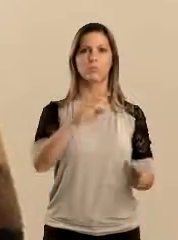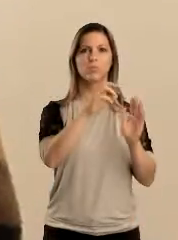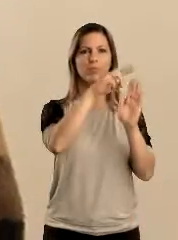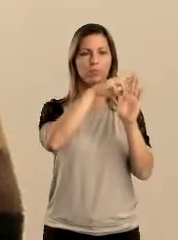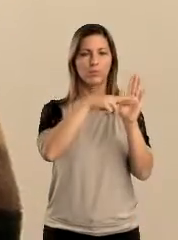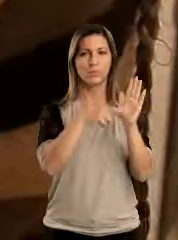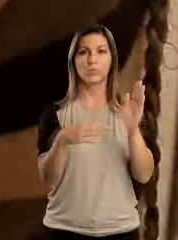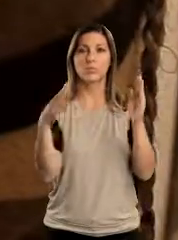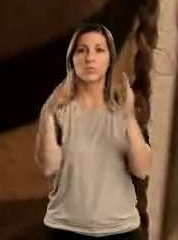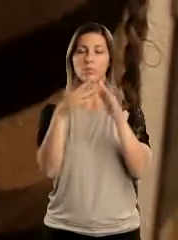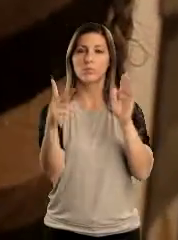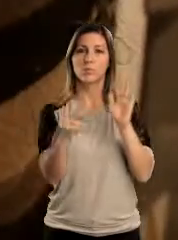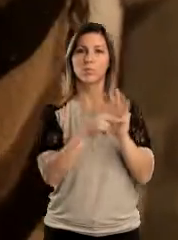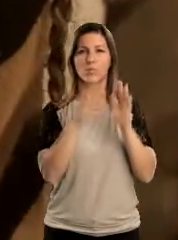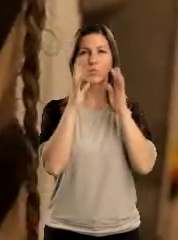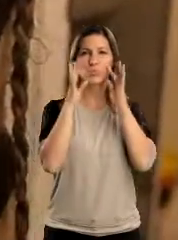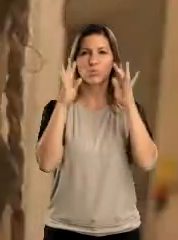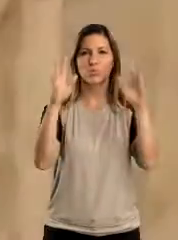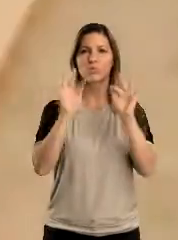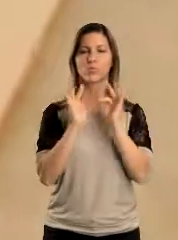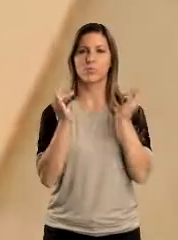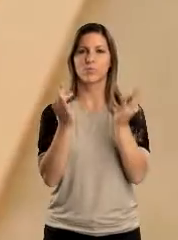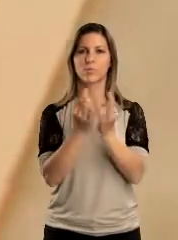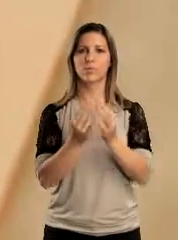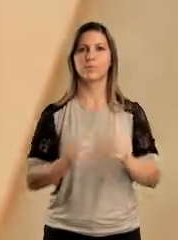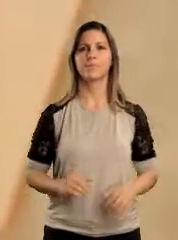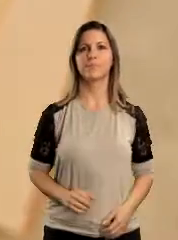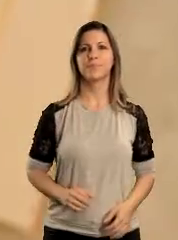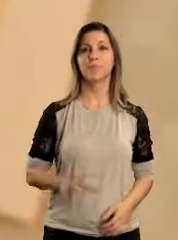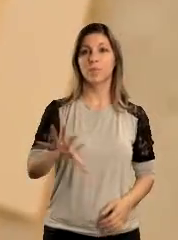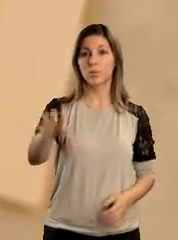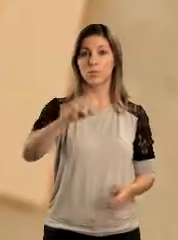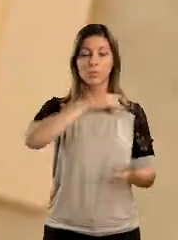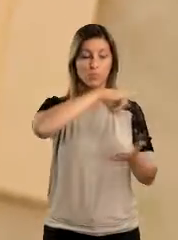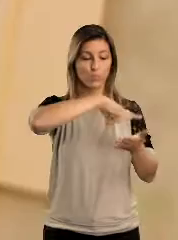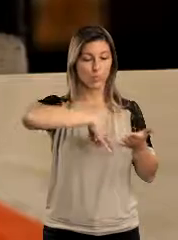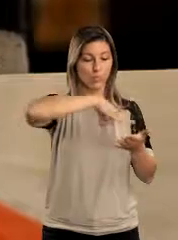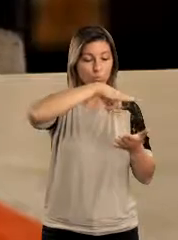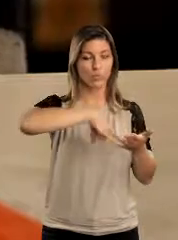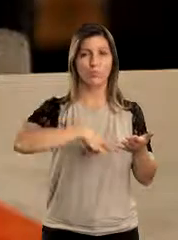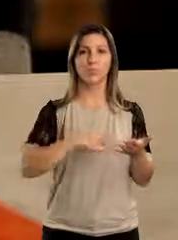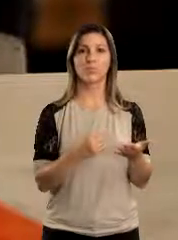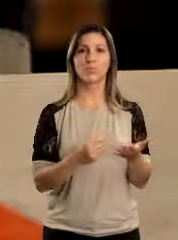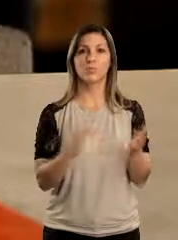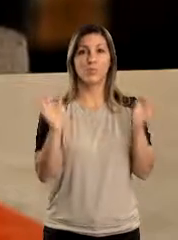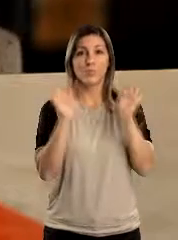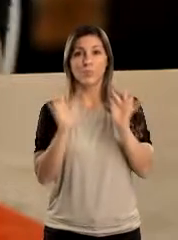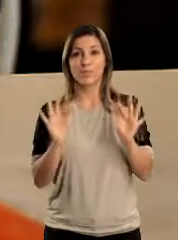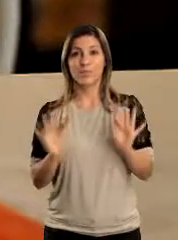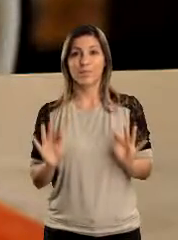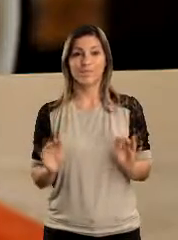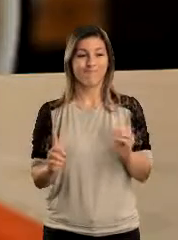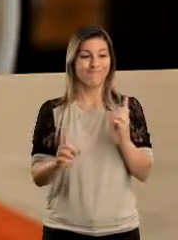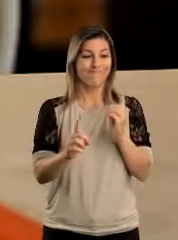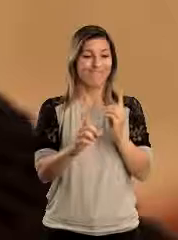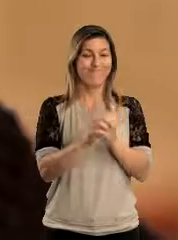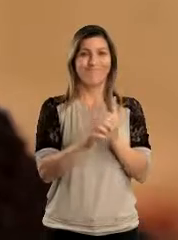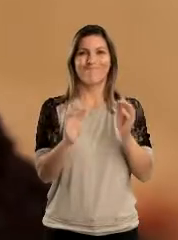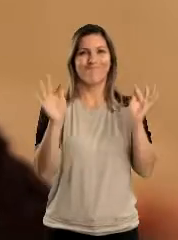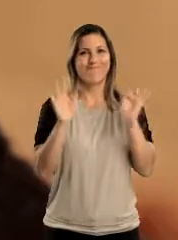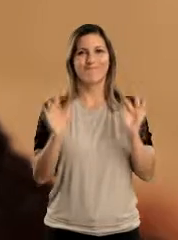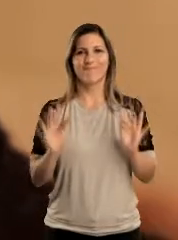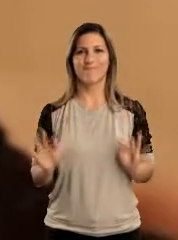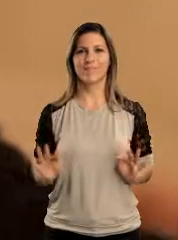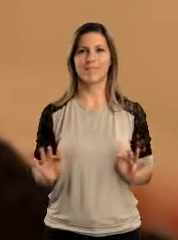casa própria. Um sonho para todo mundo. Não, o dia que a gente pegou a escritura na mão, para a gente foi uma